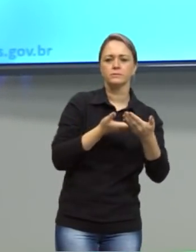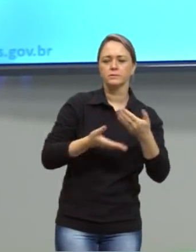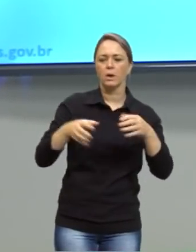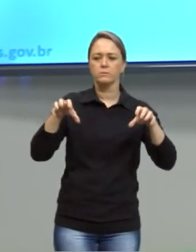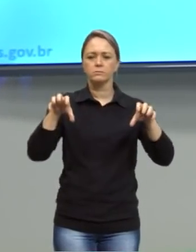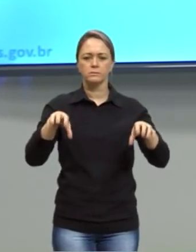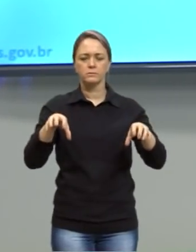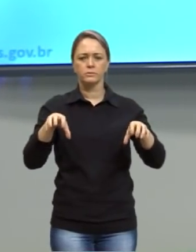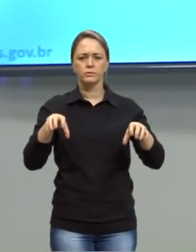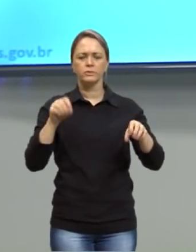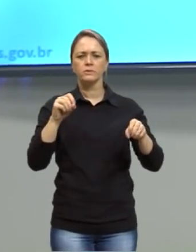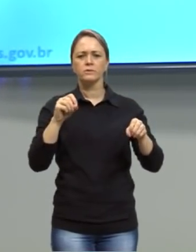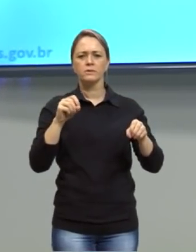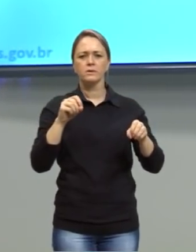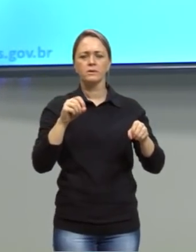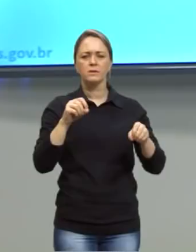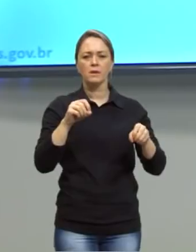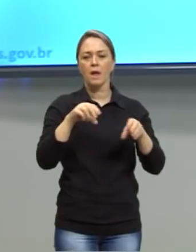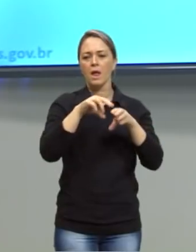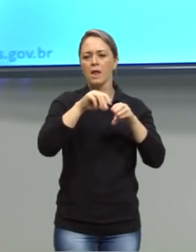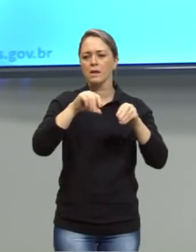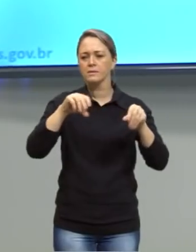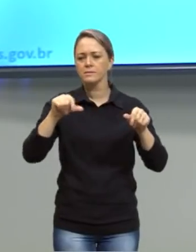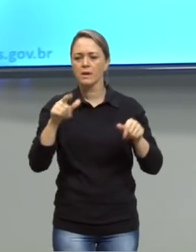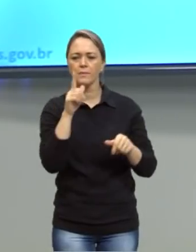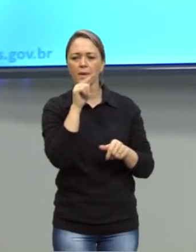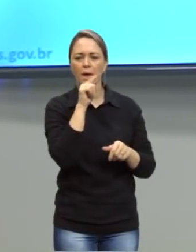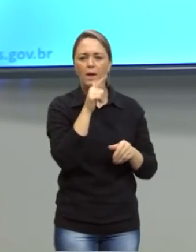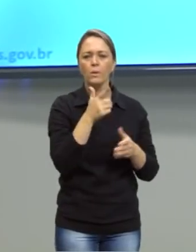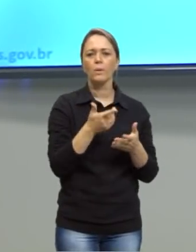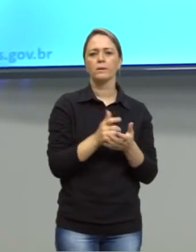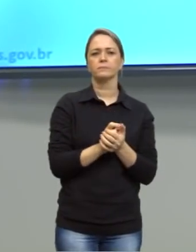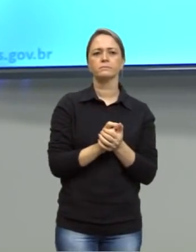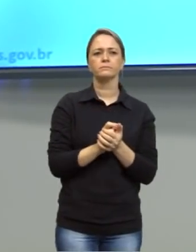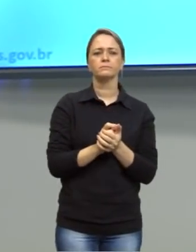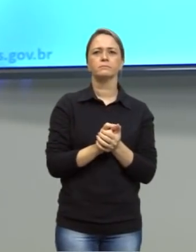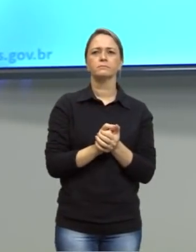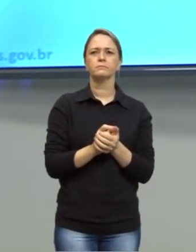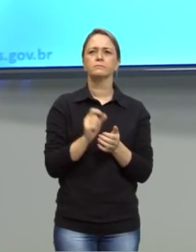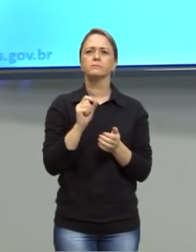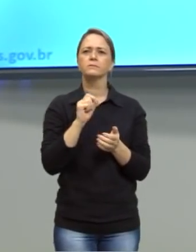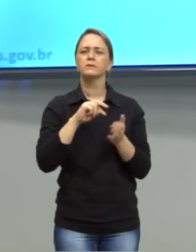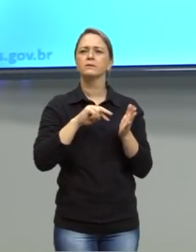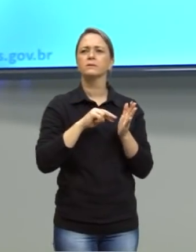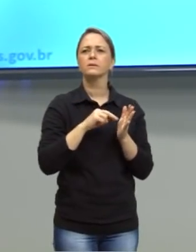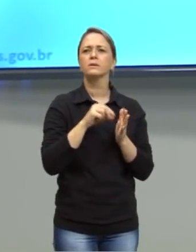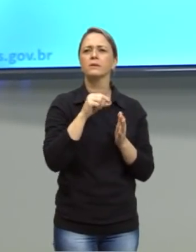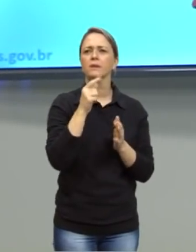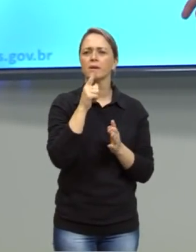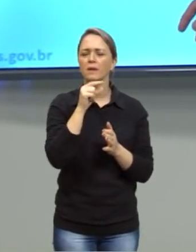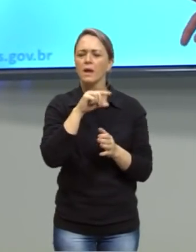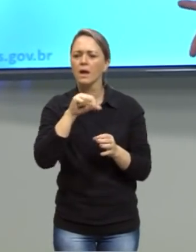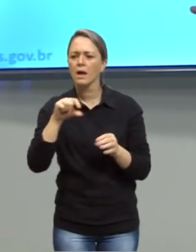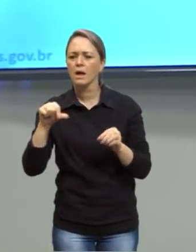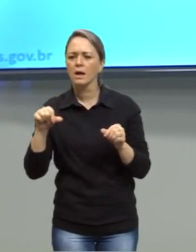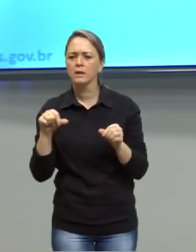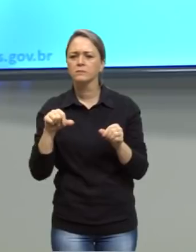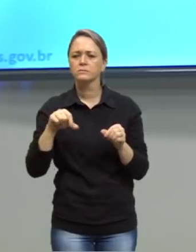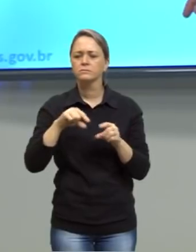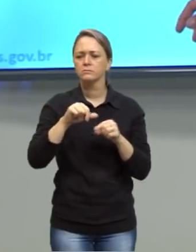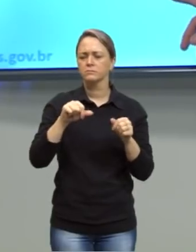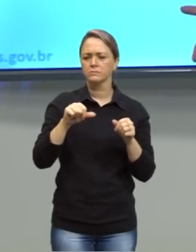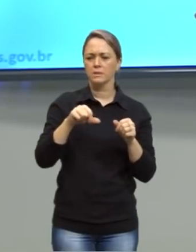é quando eu coloco o sal de cozinha na água né o que que é esse saúde cozinha ele é